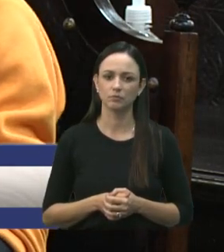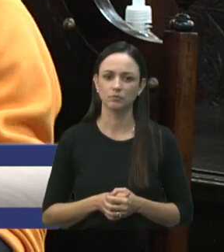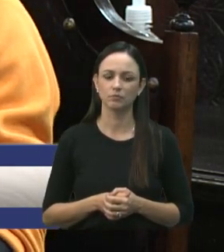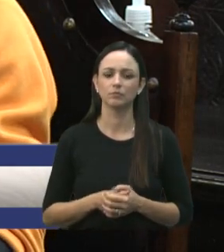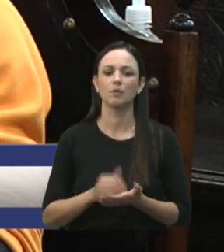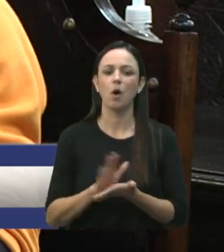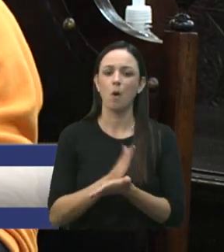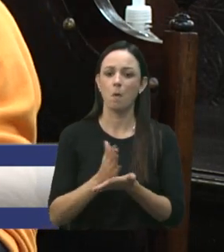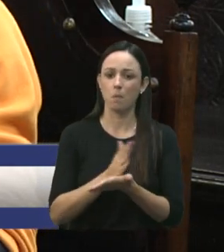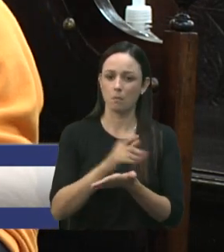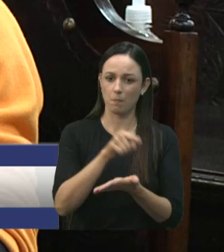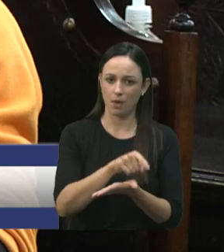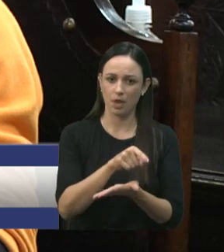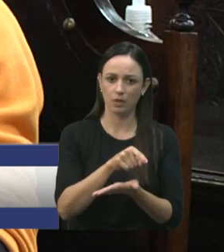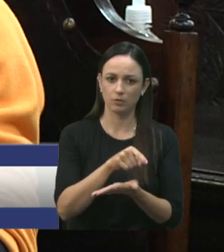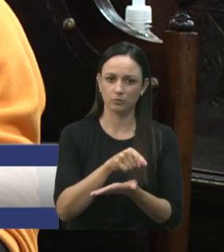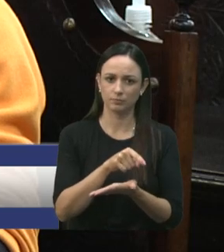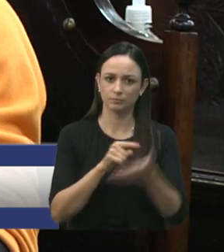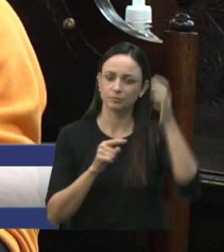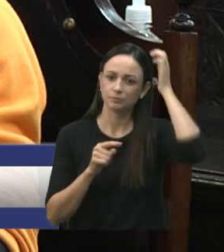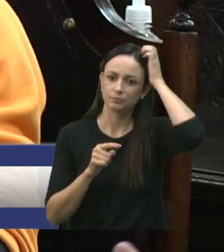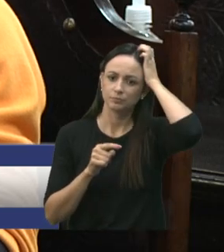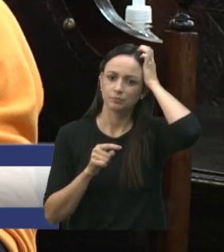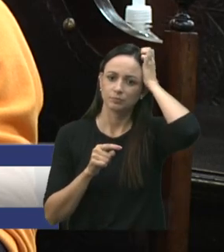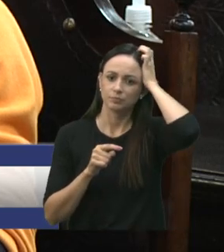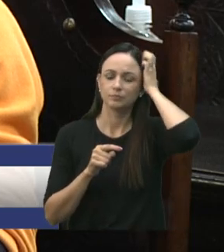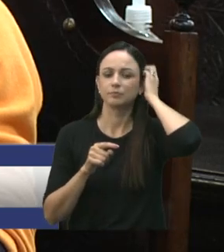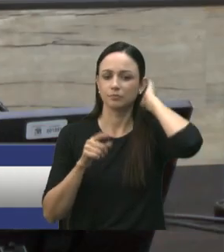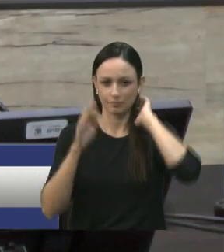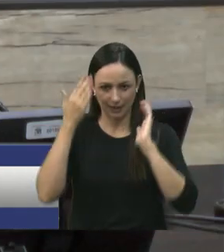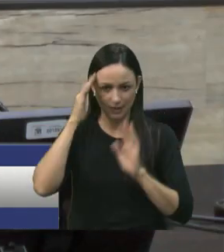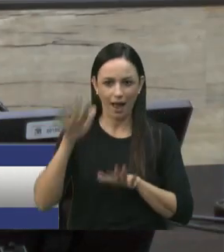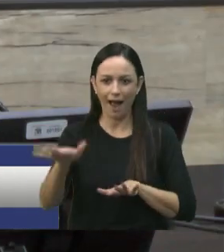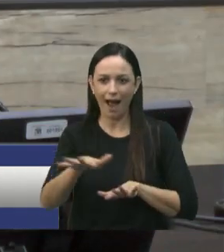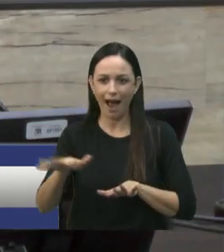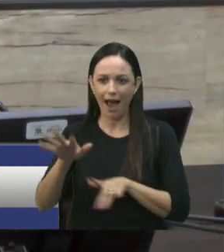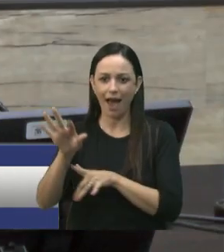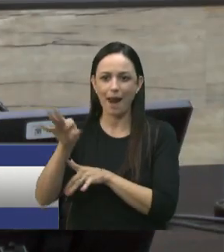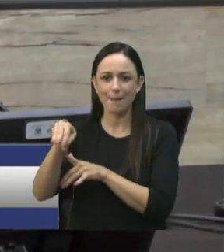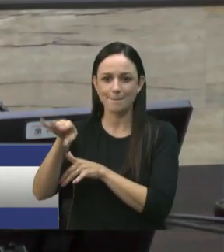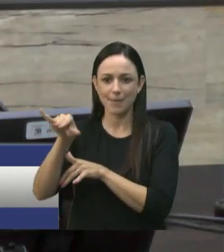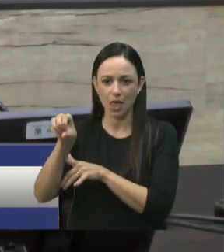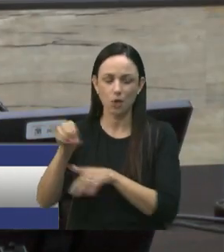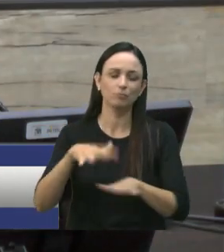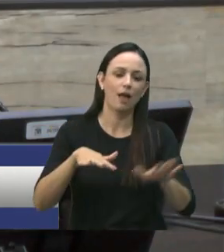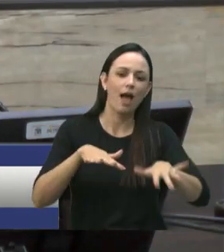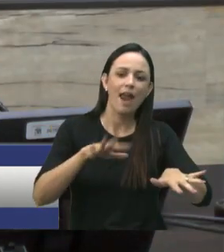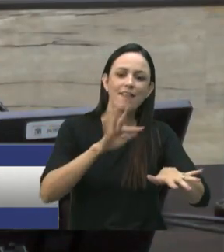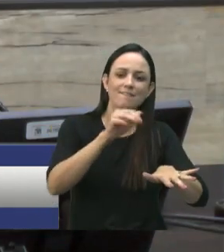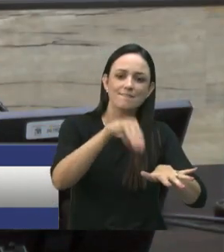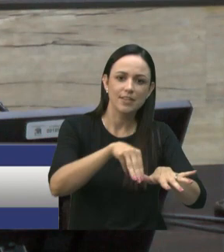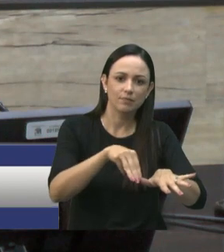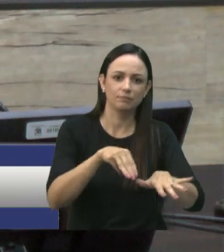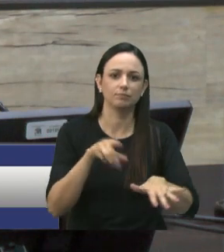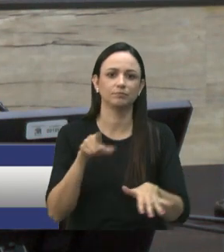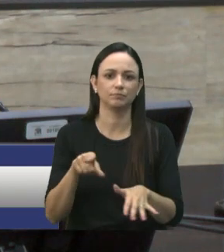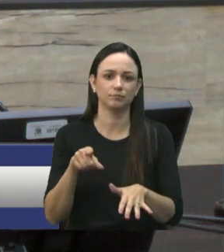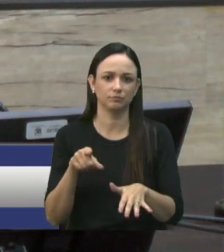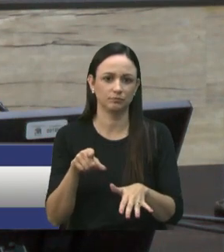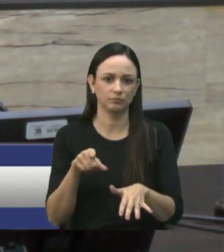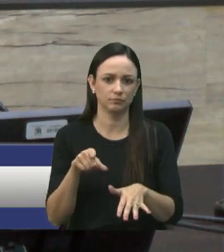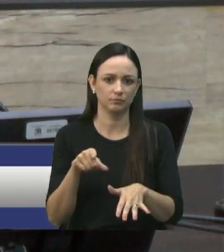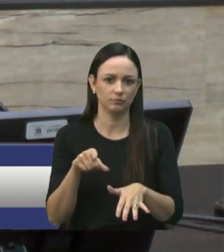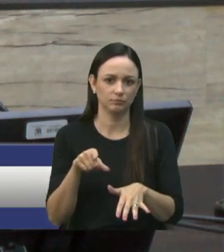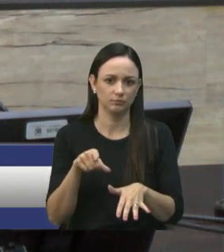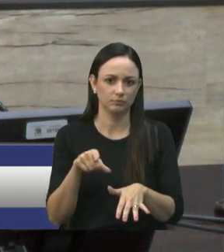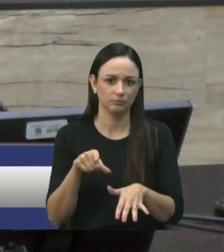meio. Tá? Tudo bem? Entenderam? Área FIM e área meio. Em algum momento, quando ela tem a atividade dela, o vereador